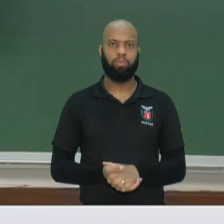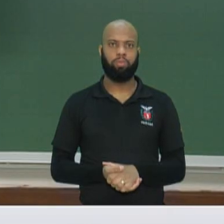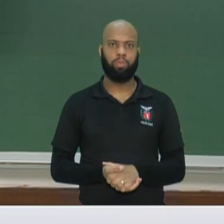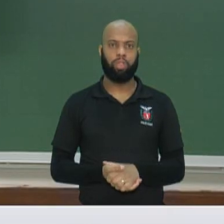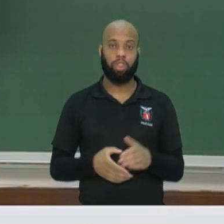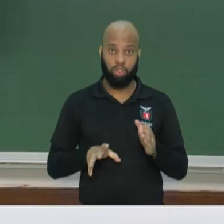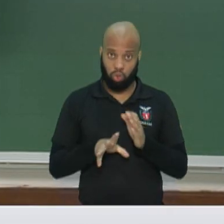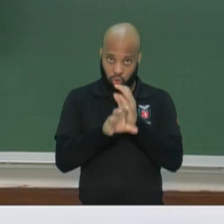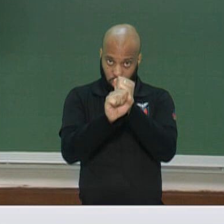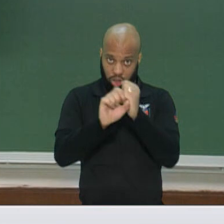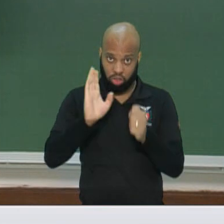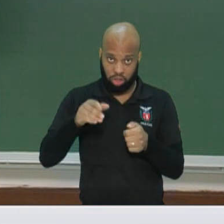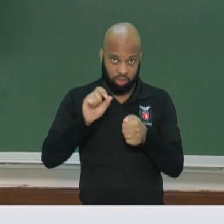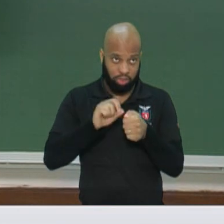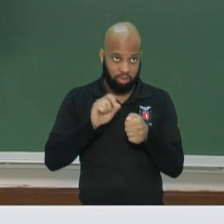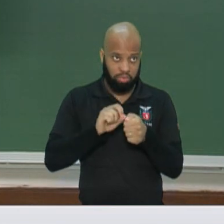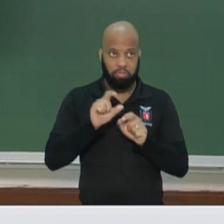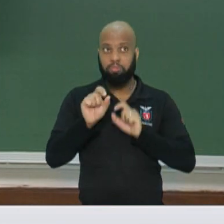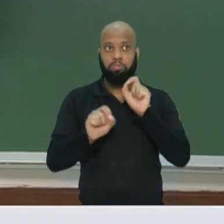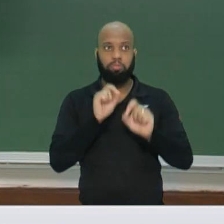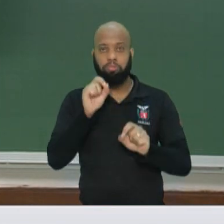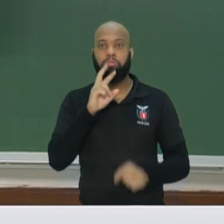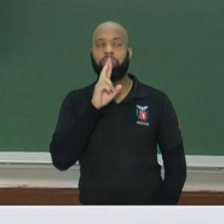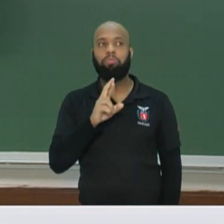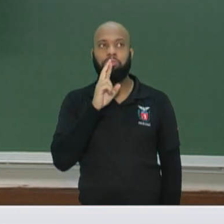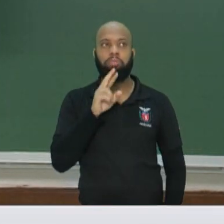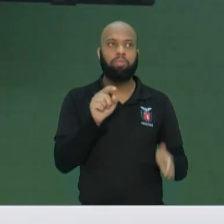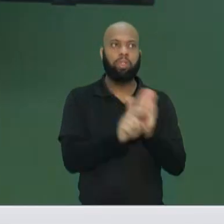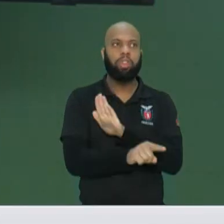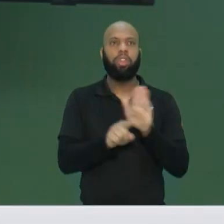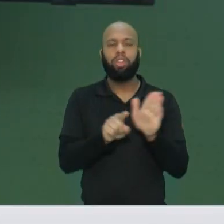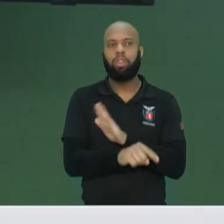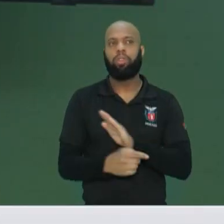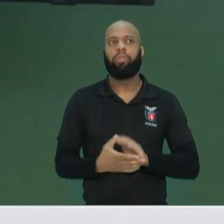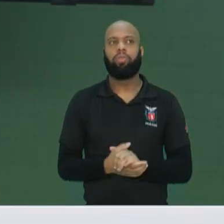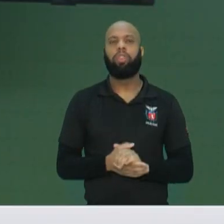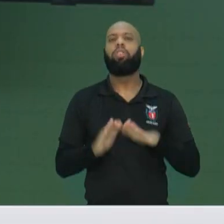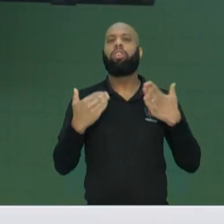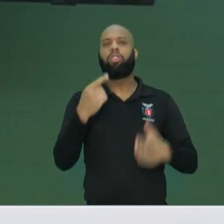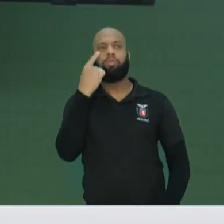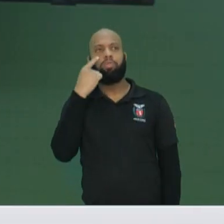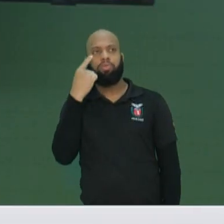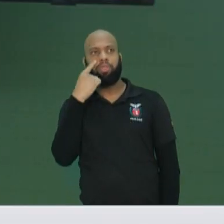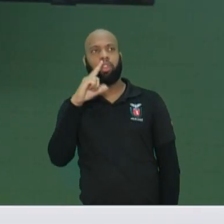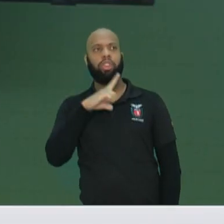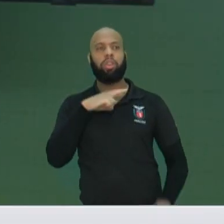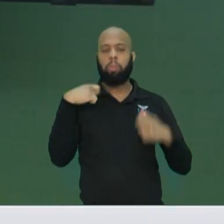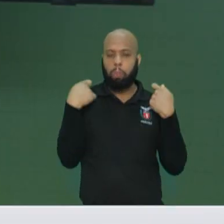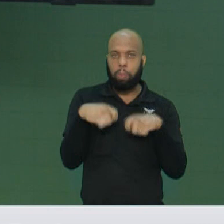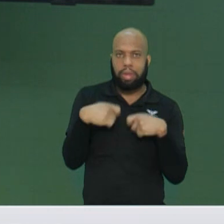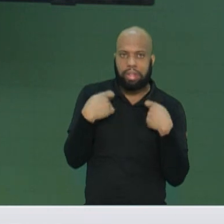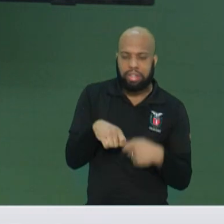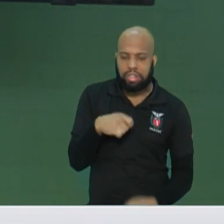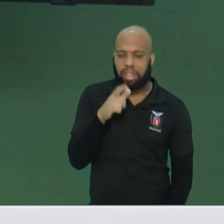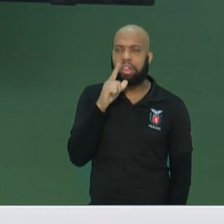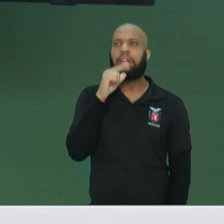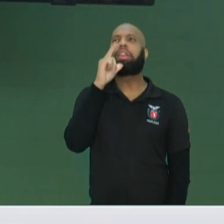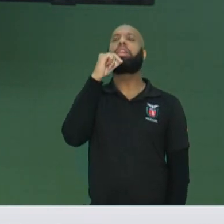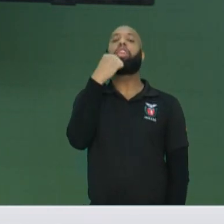Fez a continha? Quanto deu? Vamos lá para o exercício? Então, ela precisa ingerir 2,5